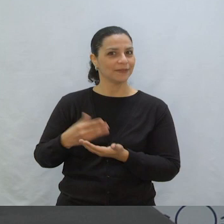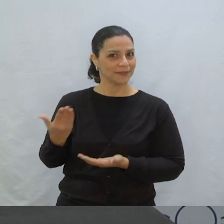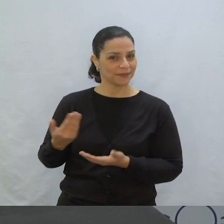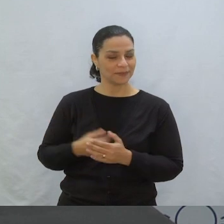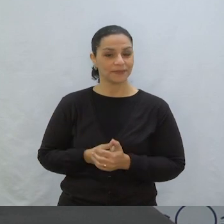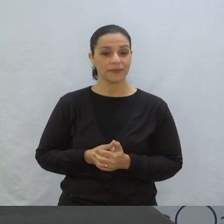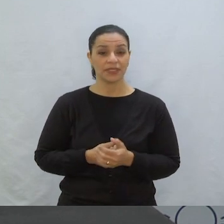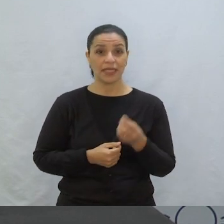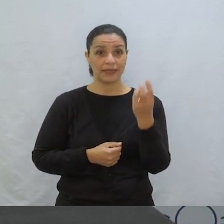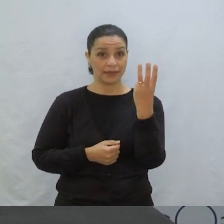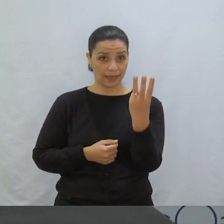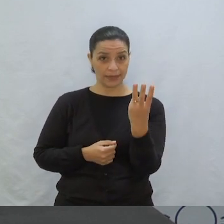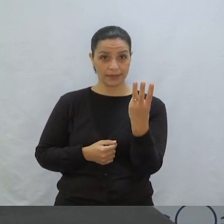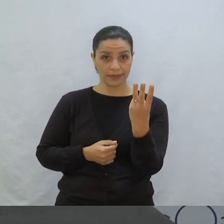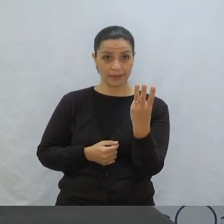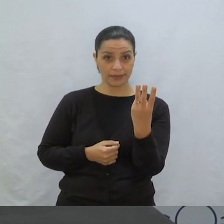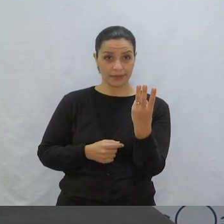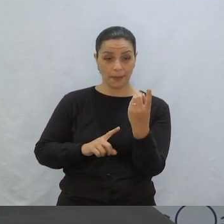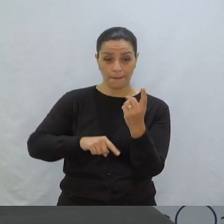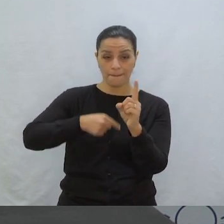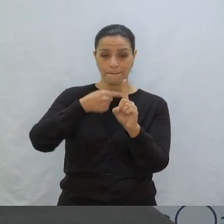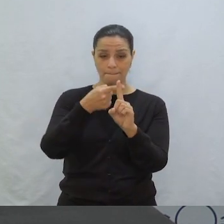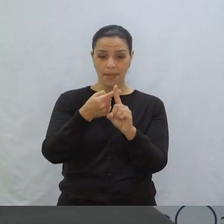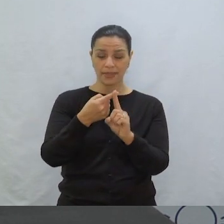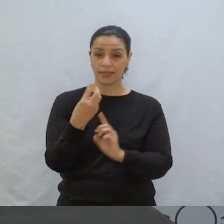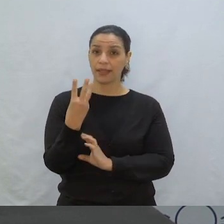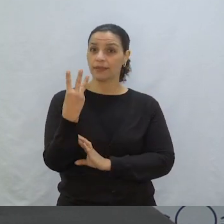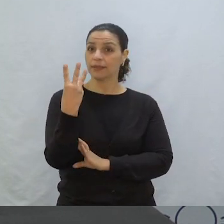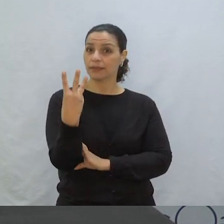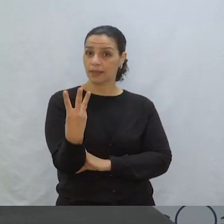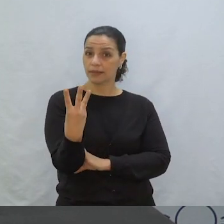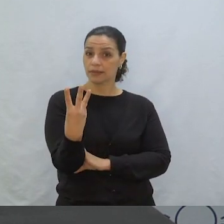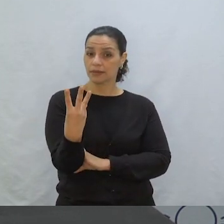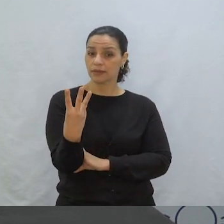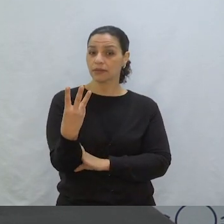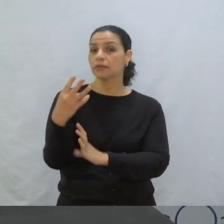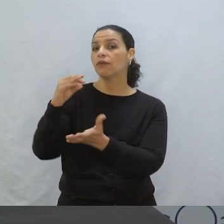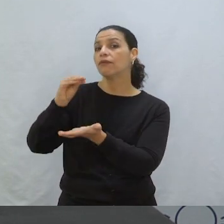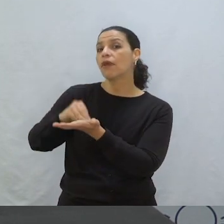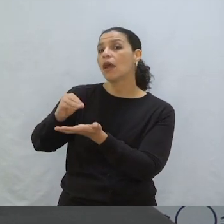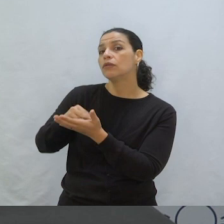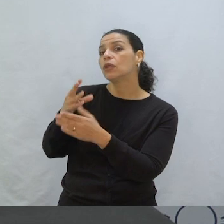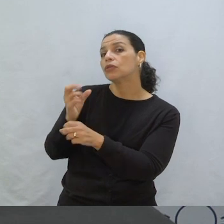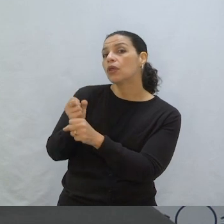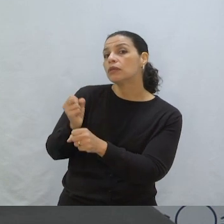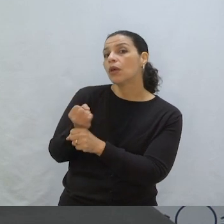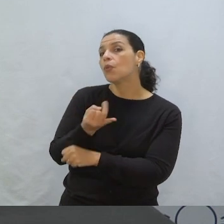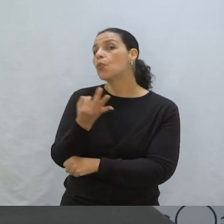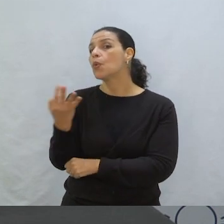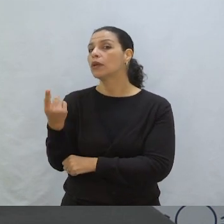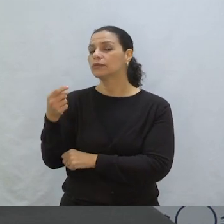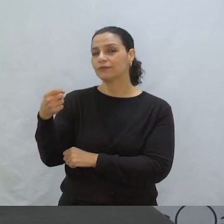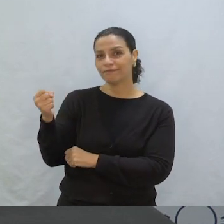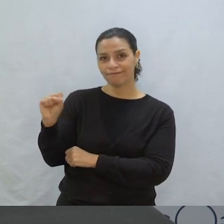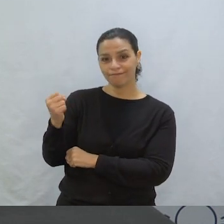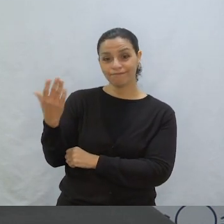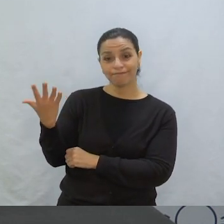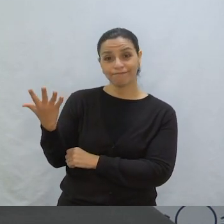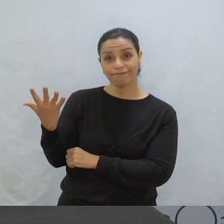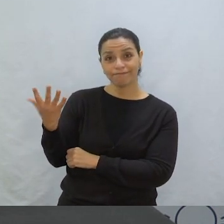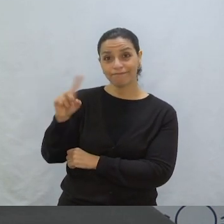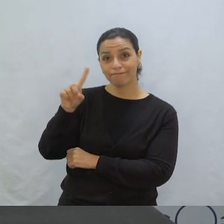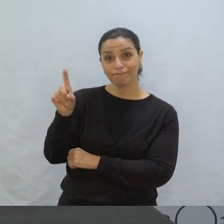número. 3 mais 3 igual